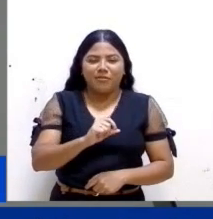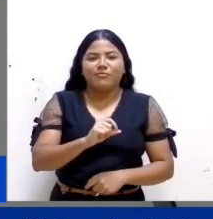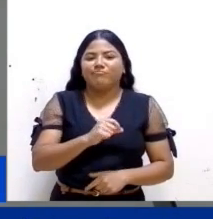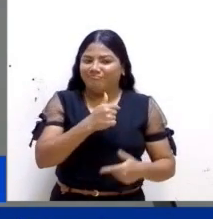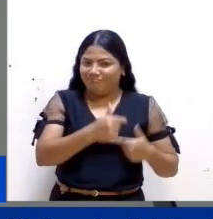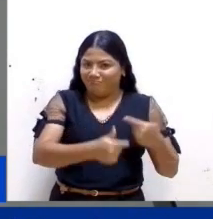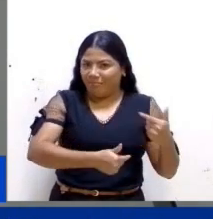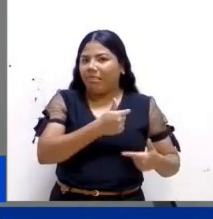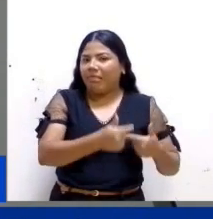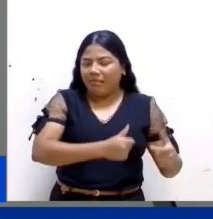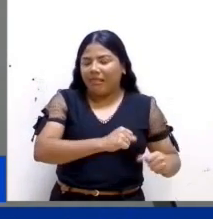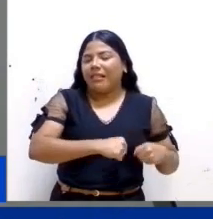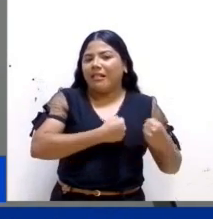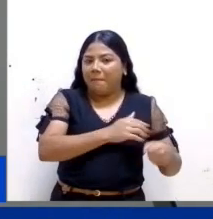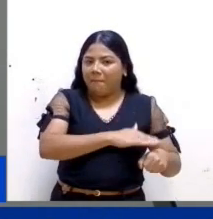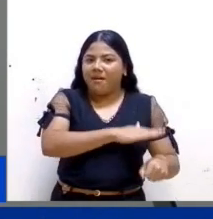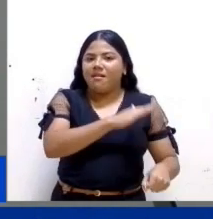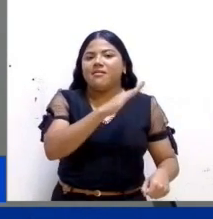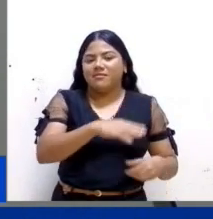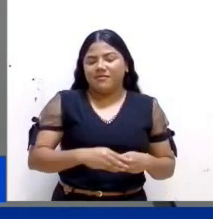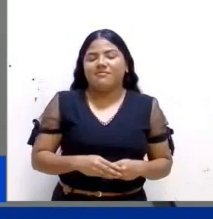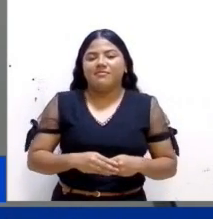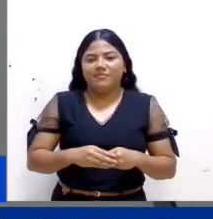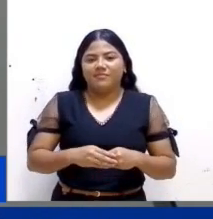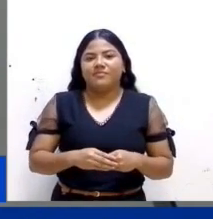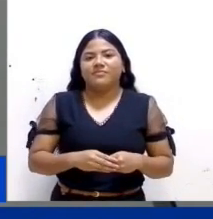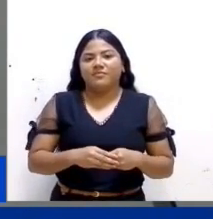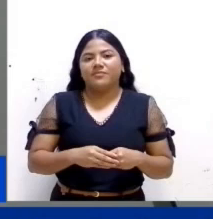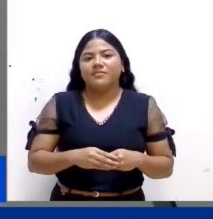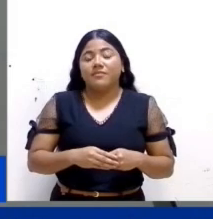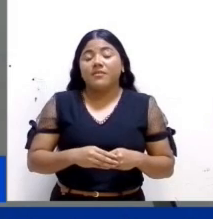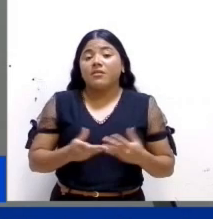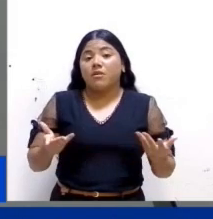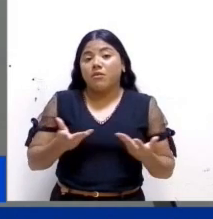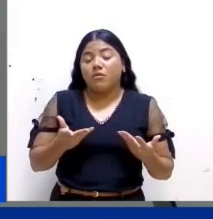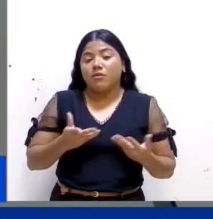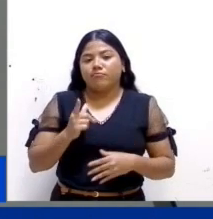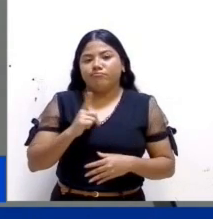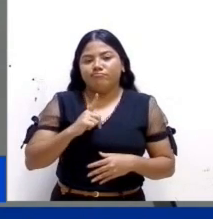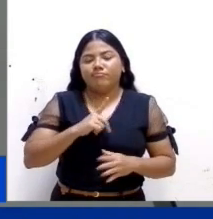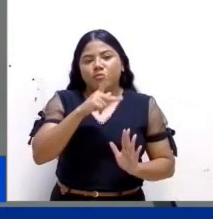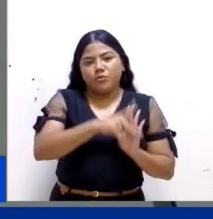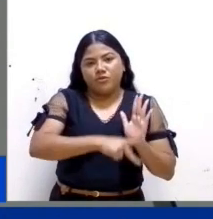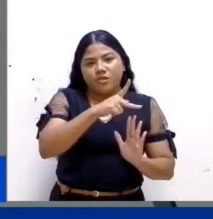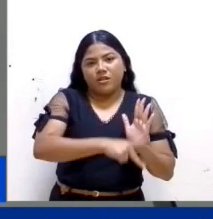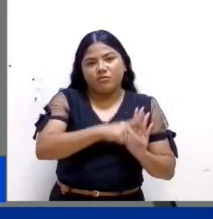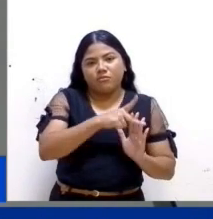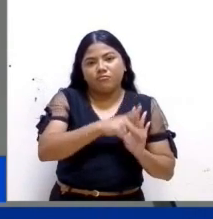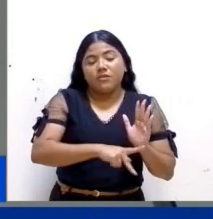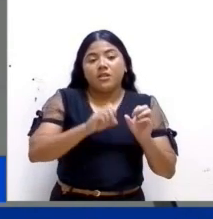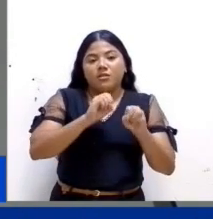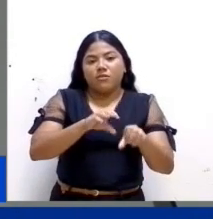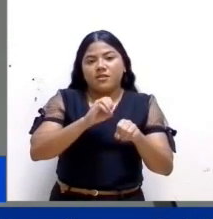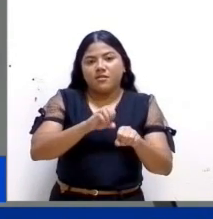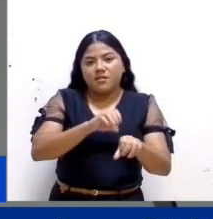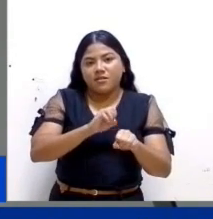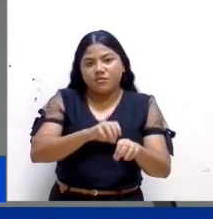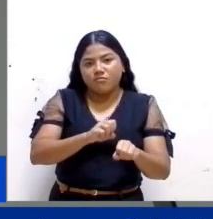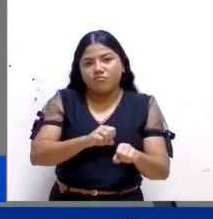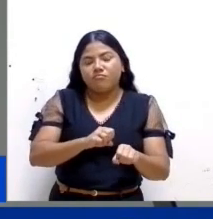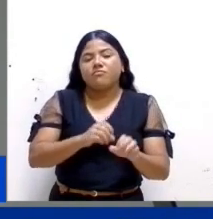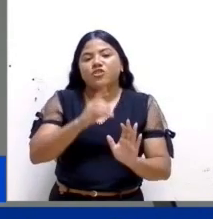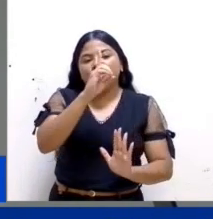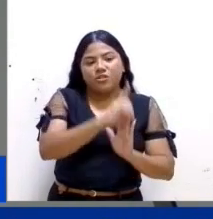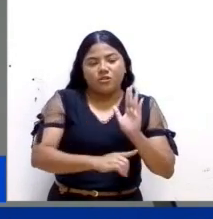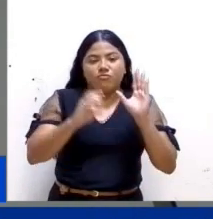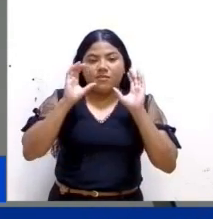eu procurei ele para saber o que que está em andamento, como que está. Ó, projeto Educação, Direito e Cidadania. Aqui os colégios, né? Maria